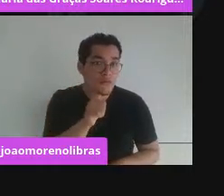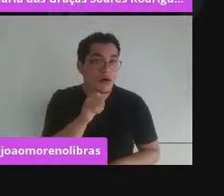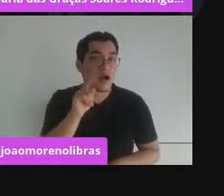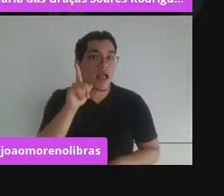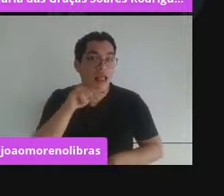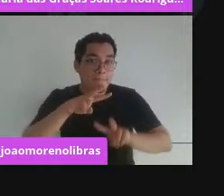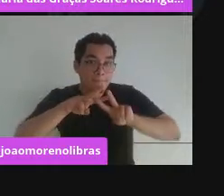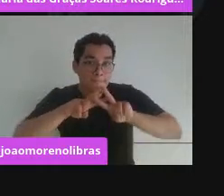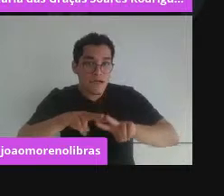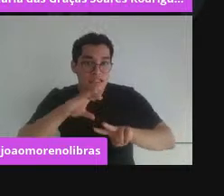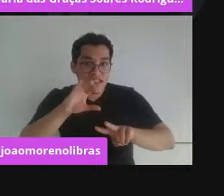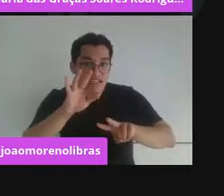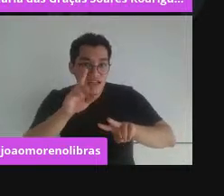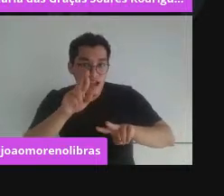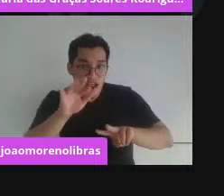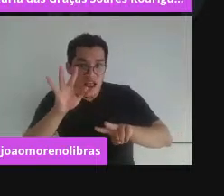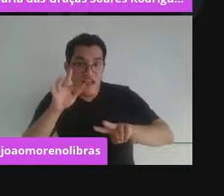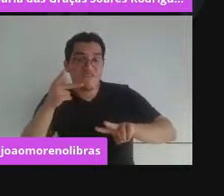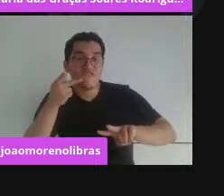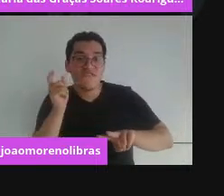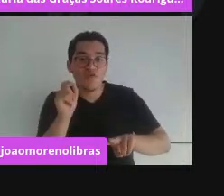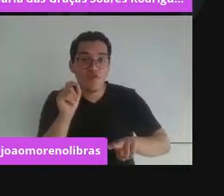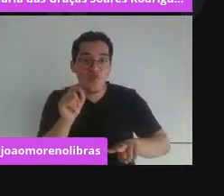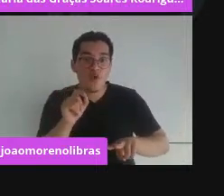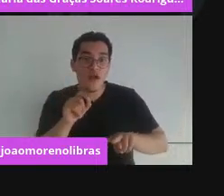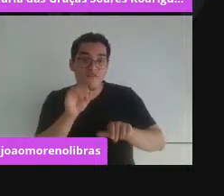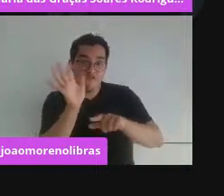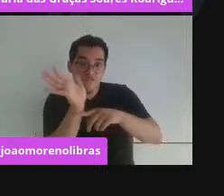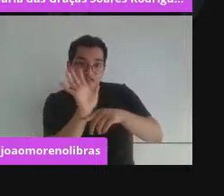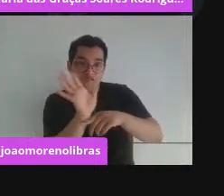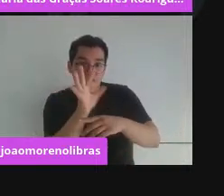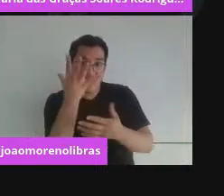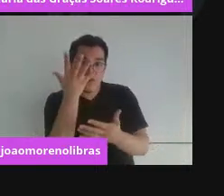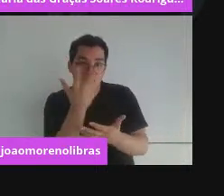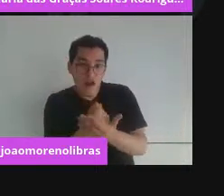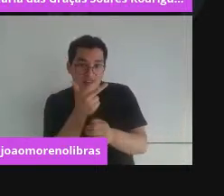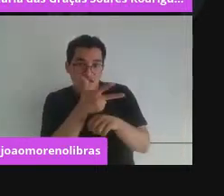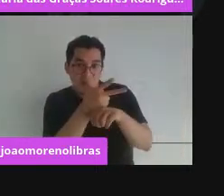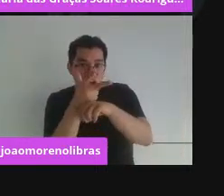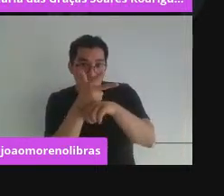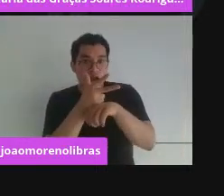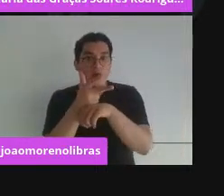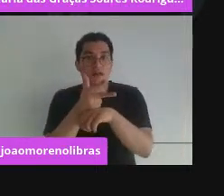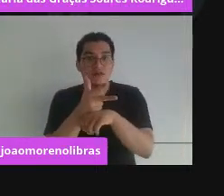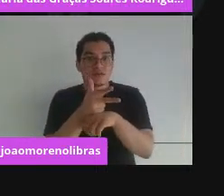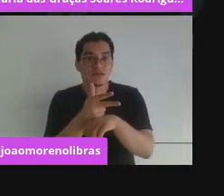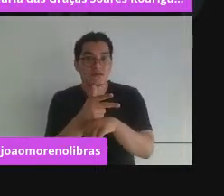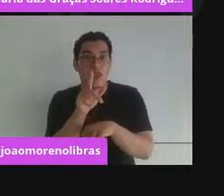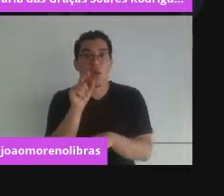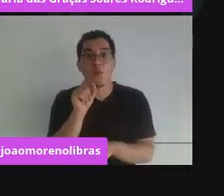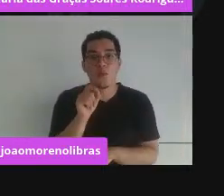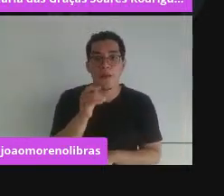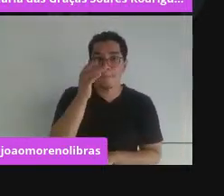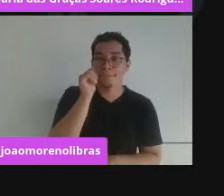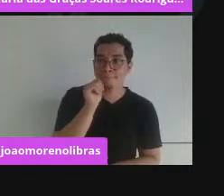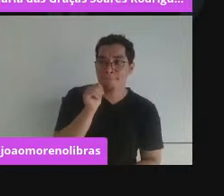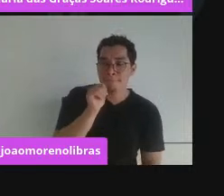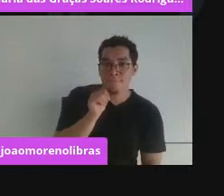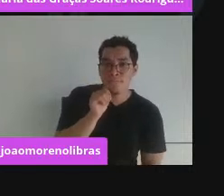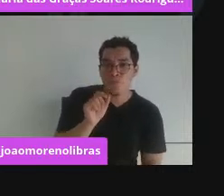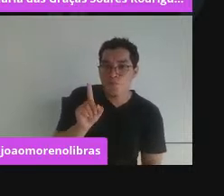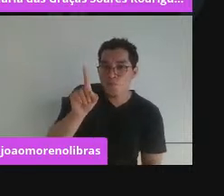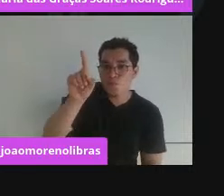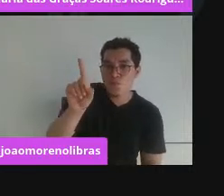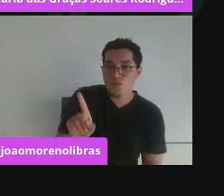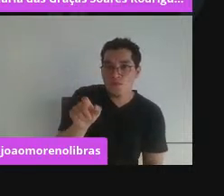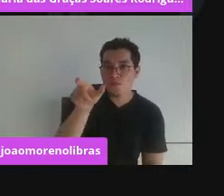diversos casos de tortura nos vídeos gravados pela ordem. Fui colocada de calcinha pela ordem dos advogados do Brasil.